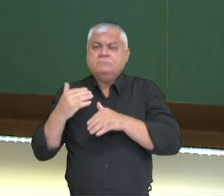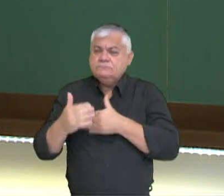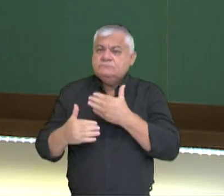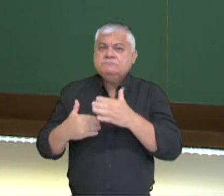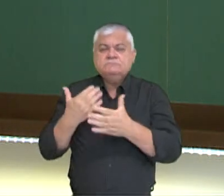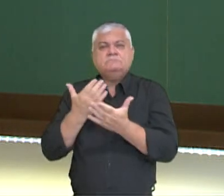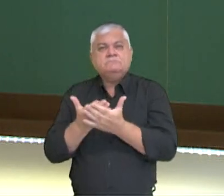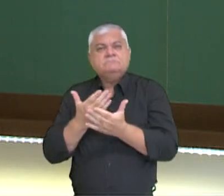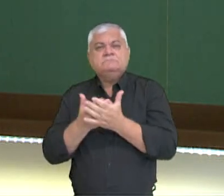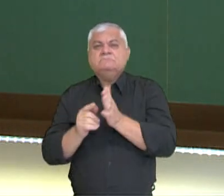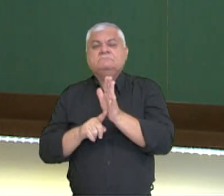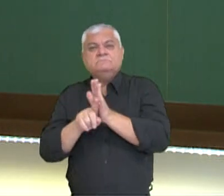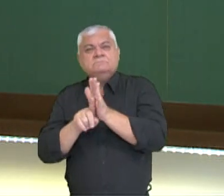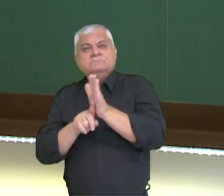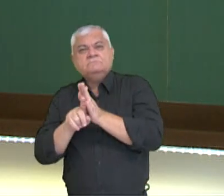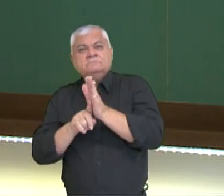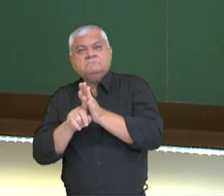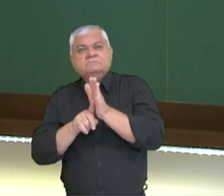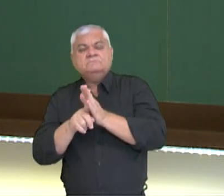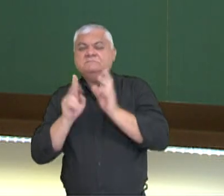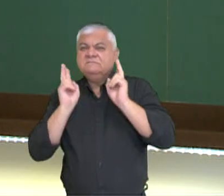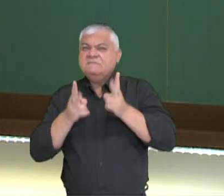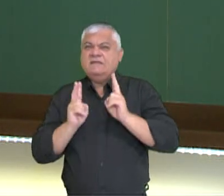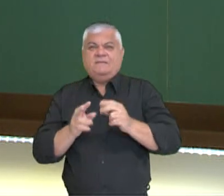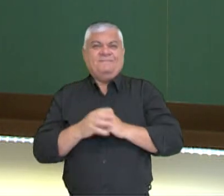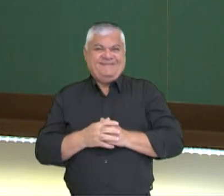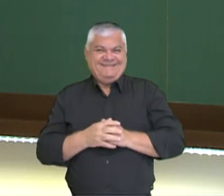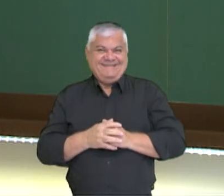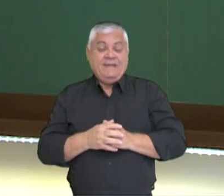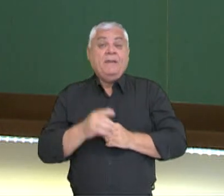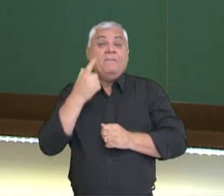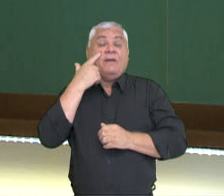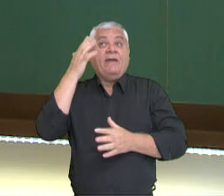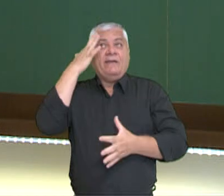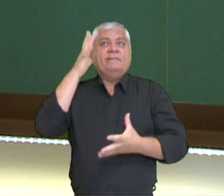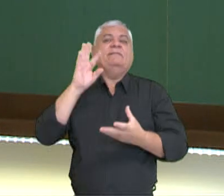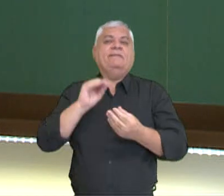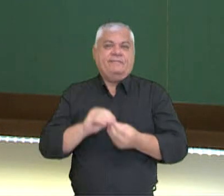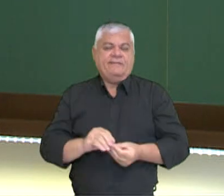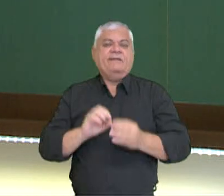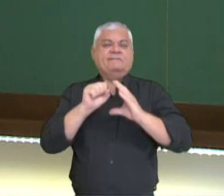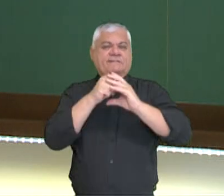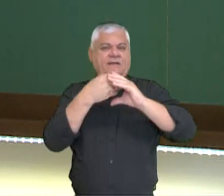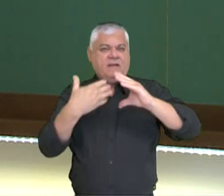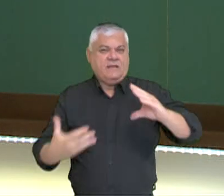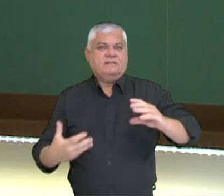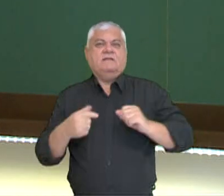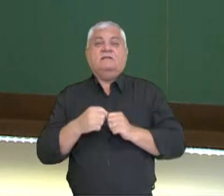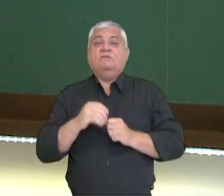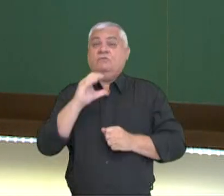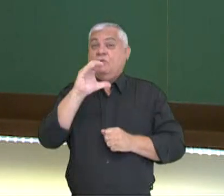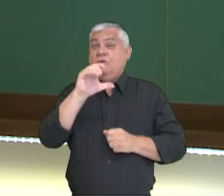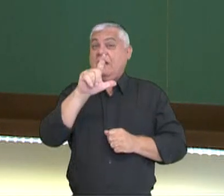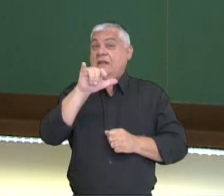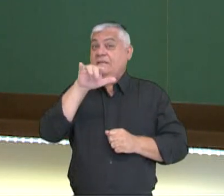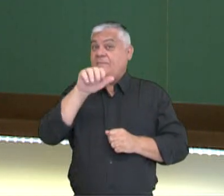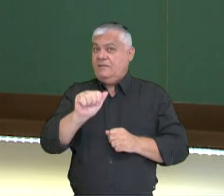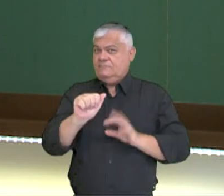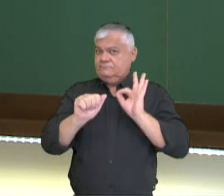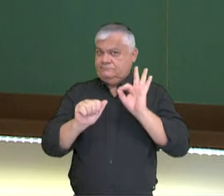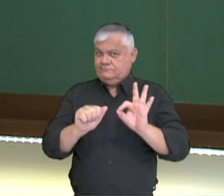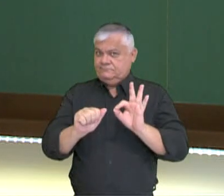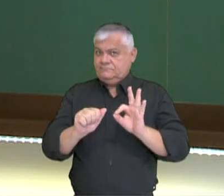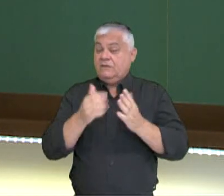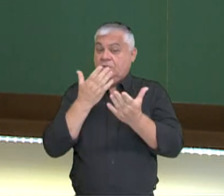vou analisar esses elementos e fatores aqui para entender essas características do clima. Ou seja,